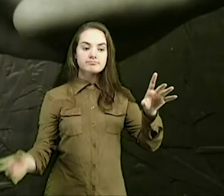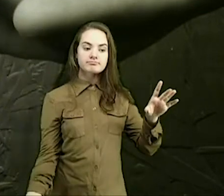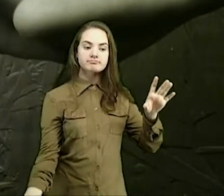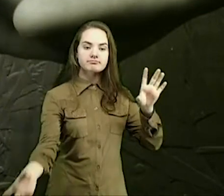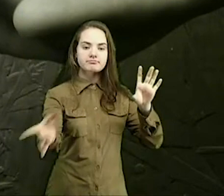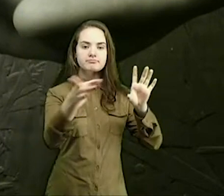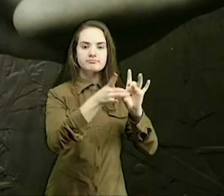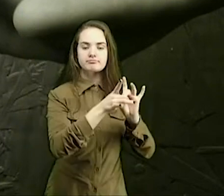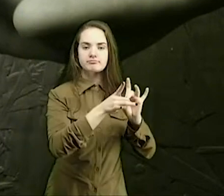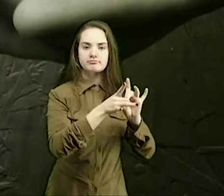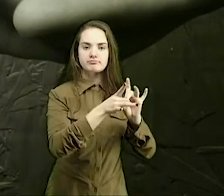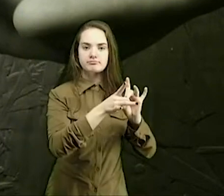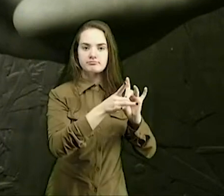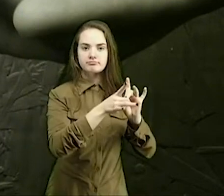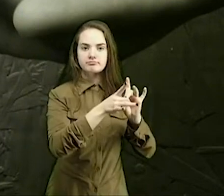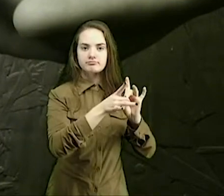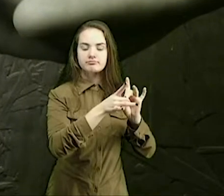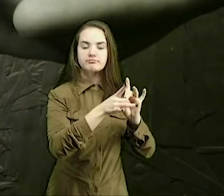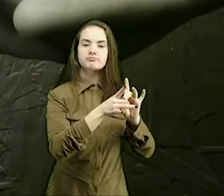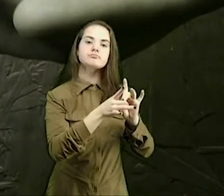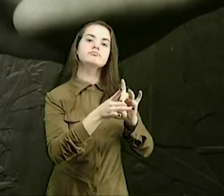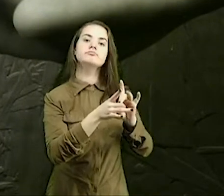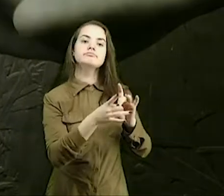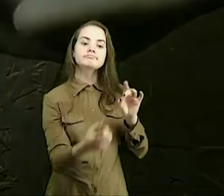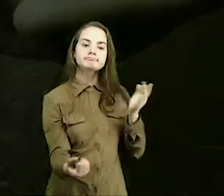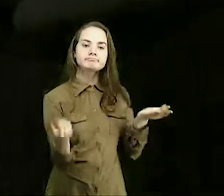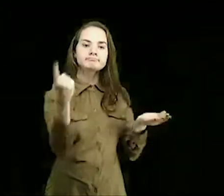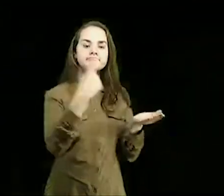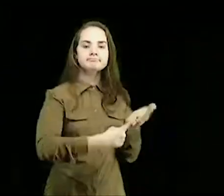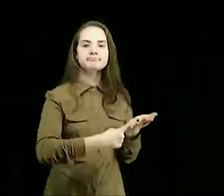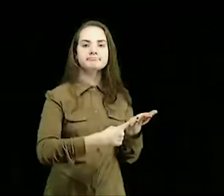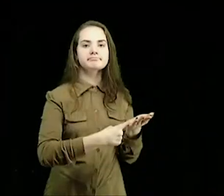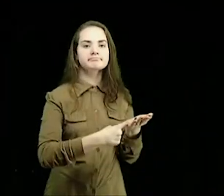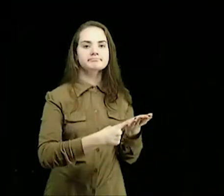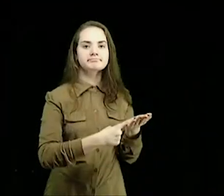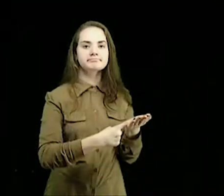associados, ligados, pactuados,